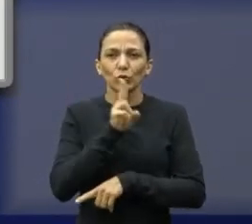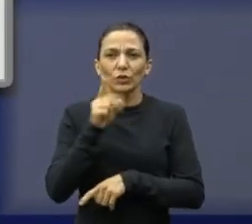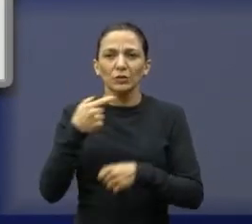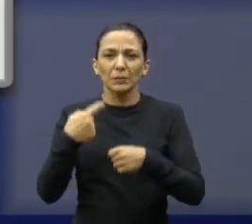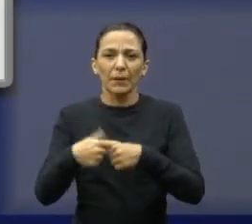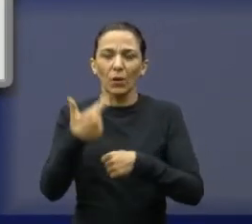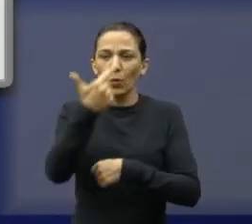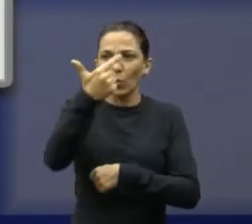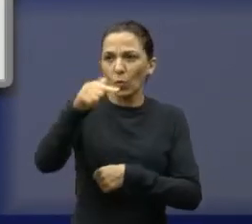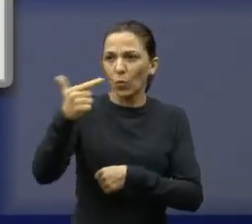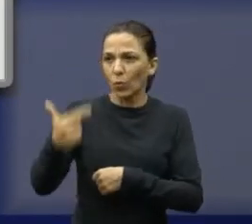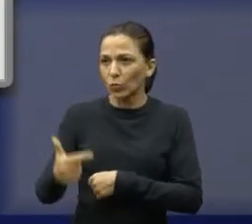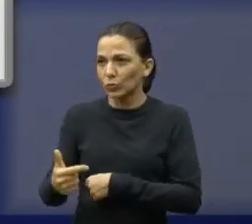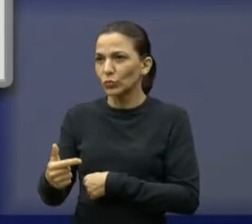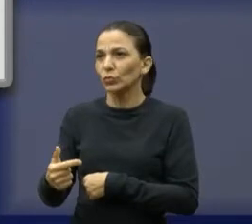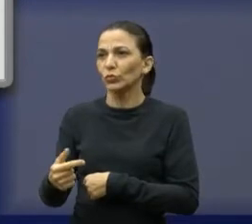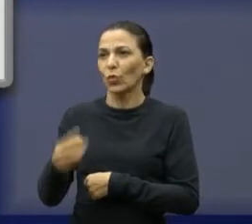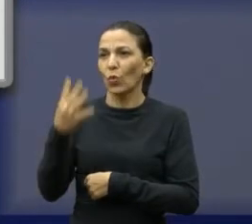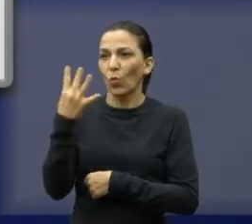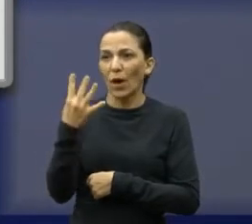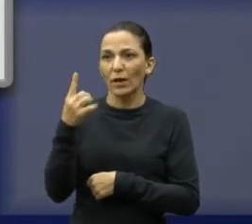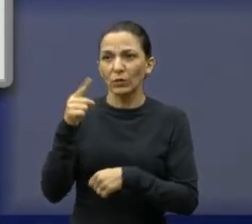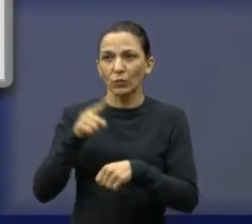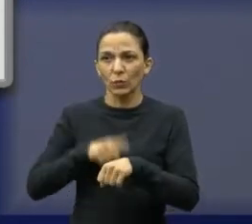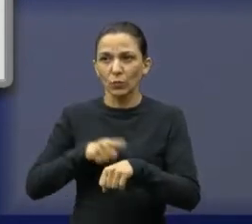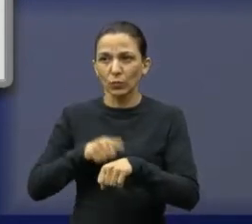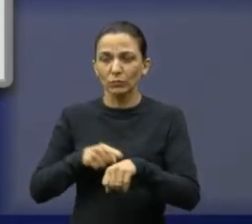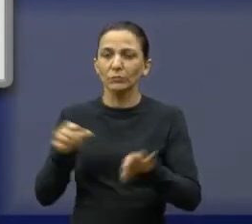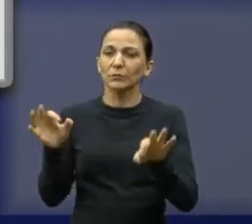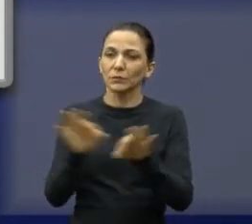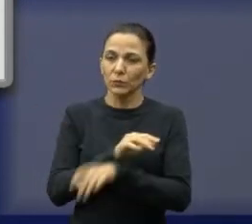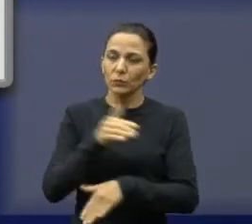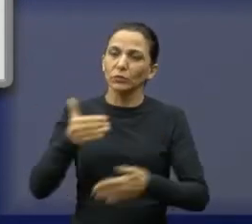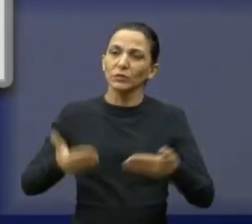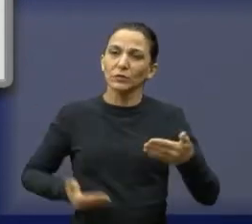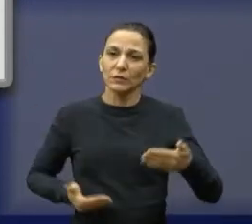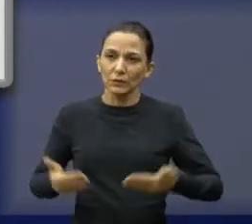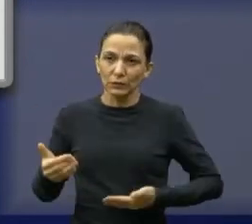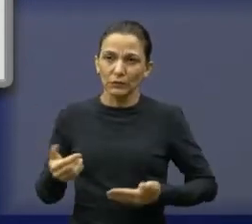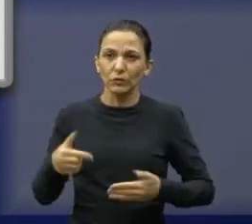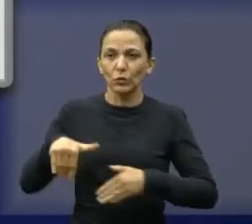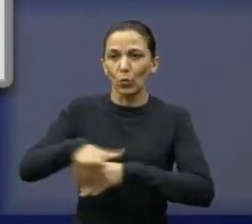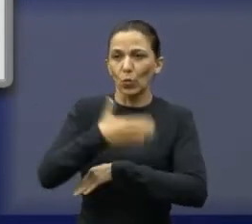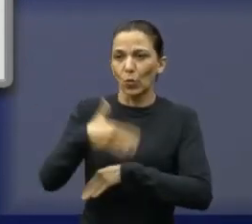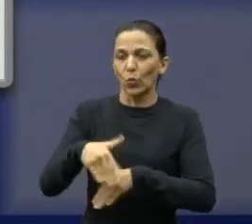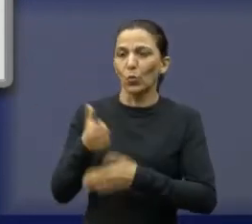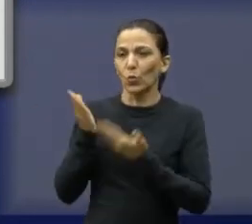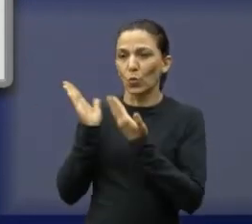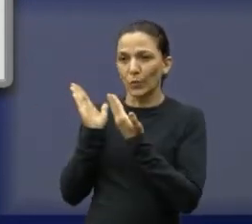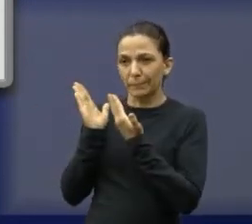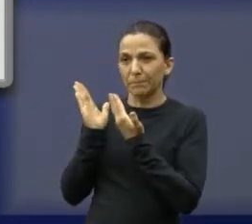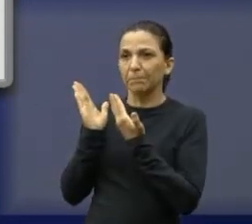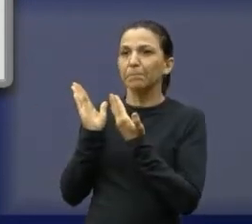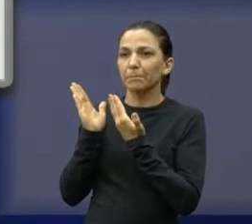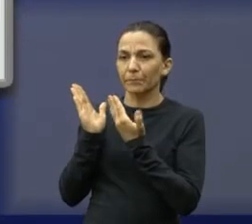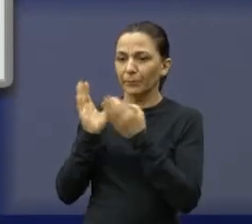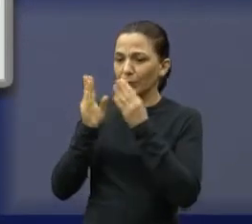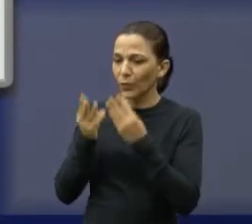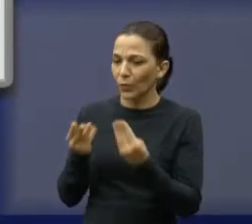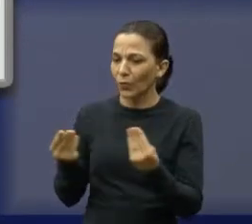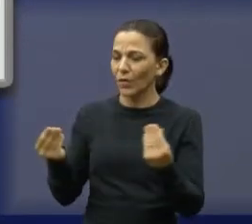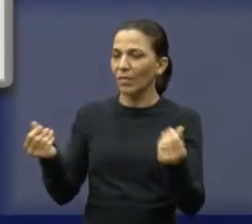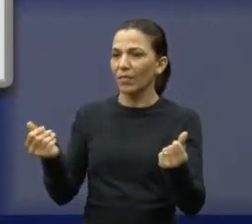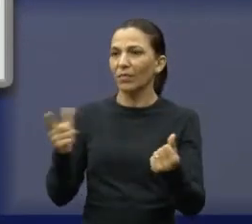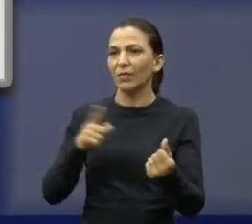São Paulo, quando foi 4h da tarde, voltaram ali e terminaram o serviço entre a Cândido Portinari e a Alameda Paulista, um serviço de excelência.